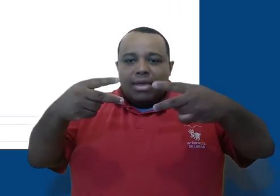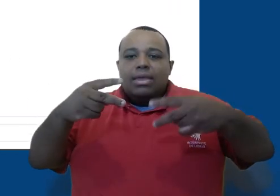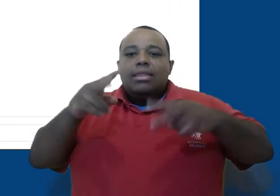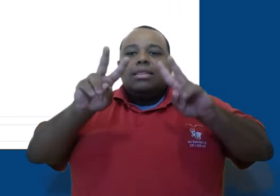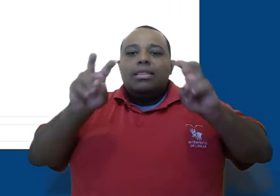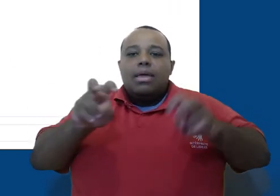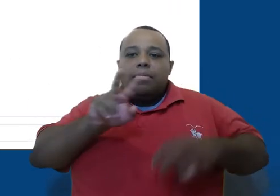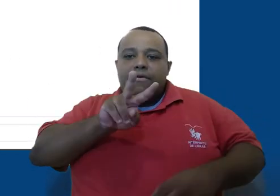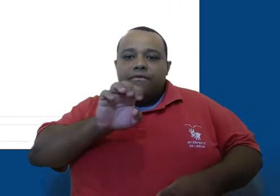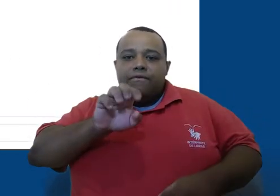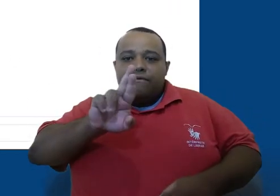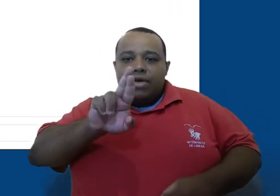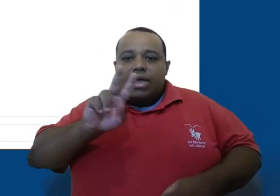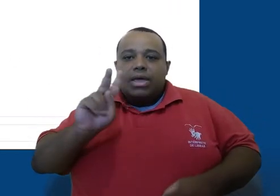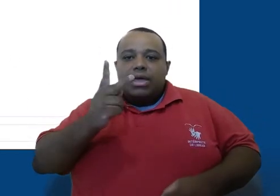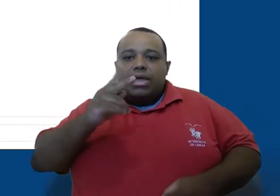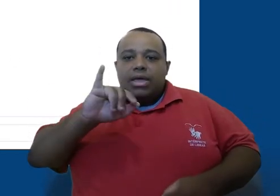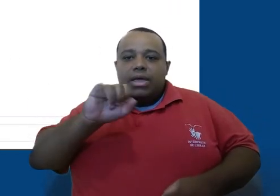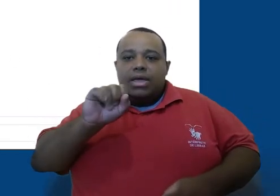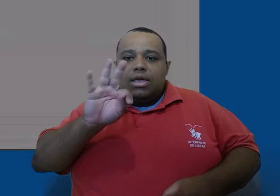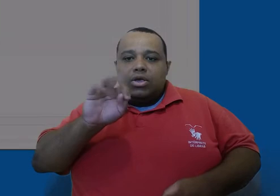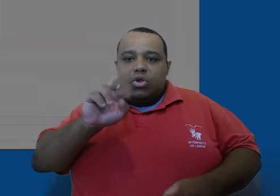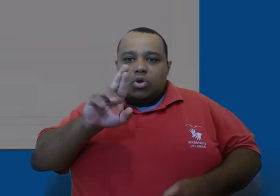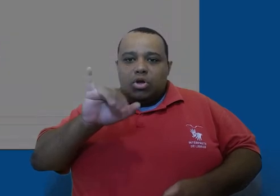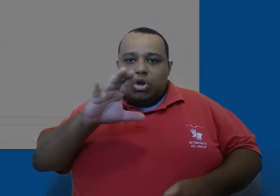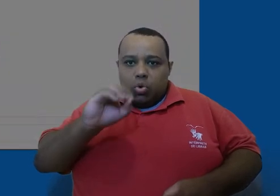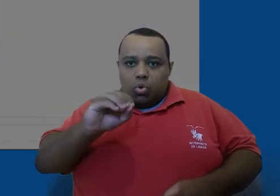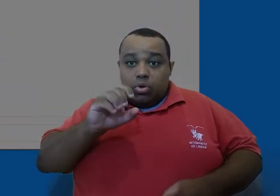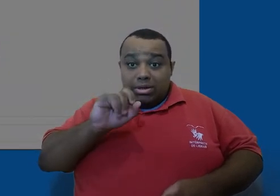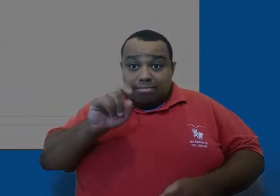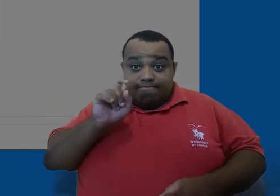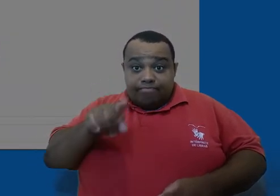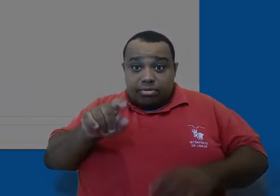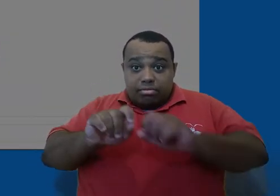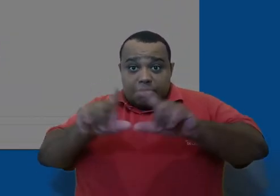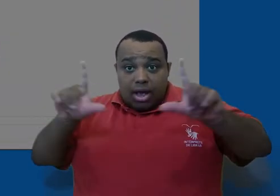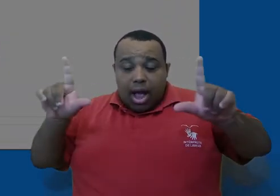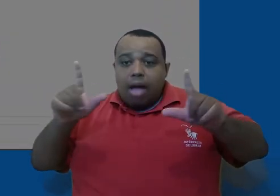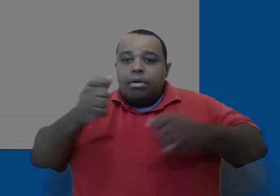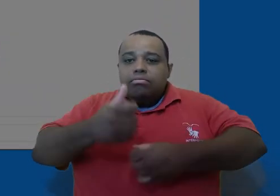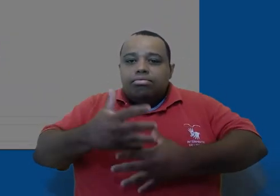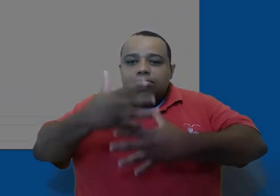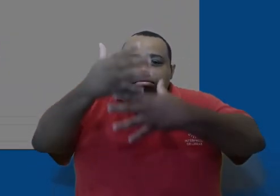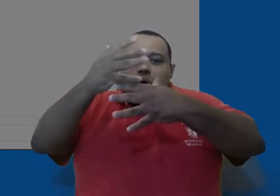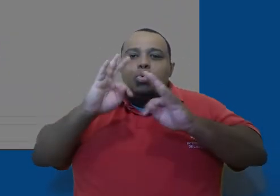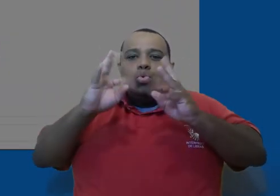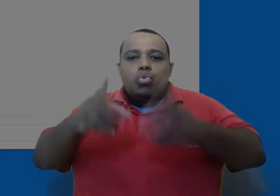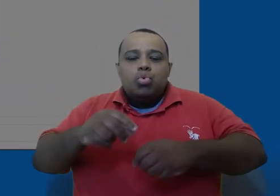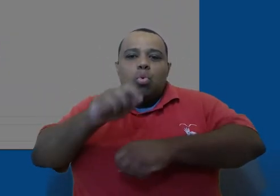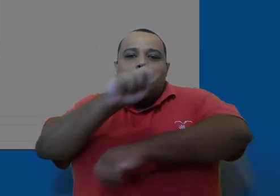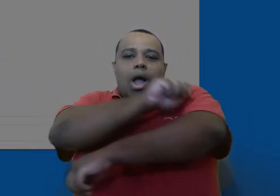nessa parte central a um link escrito ver histórico clicamos neste link e temos acesso a toda atividade do envio daquele aluno